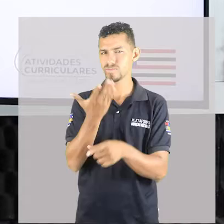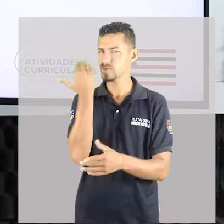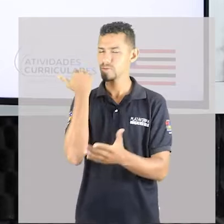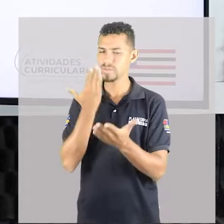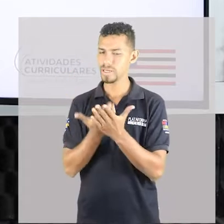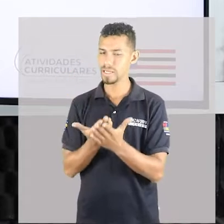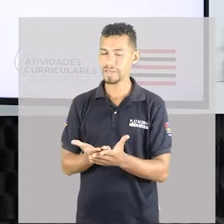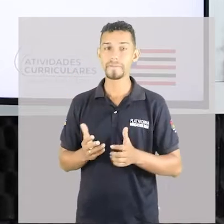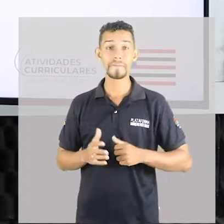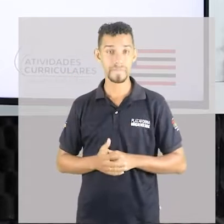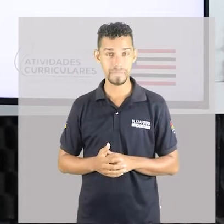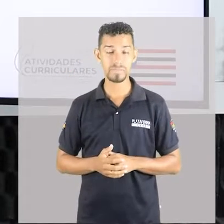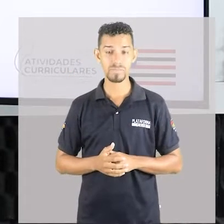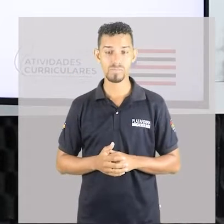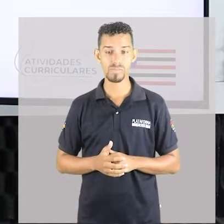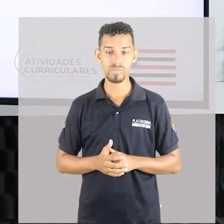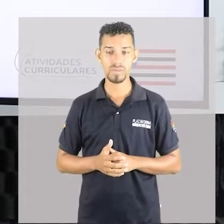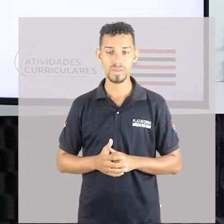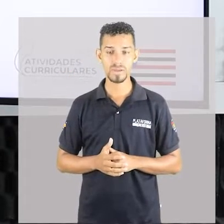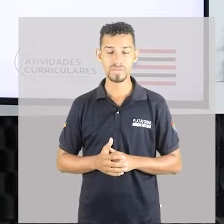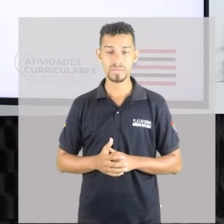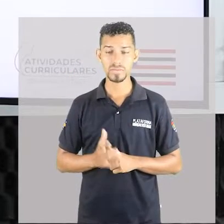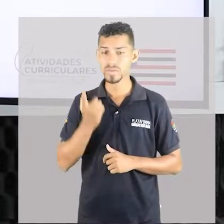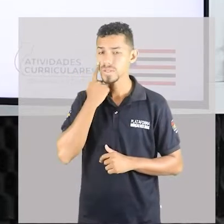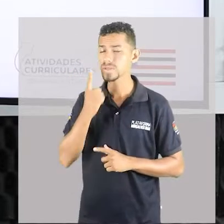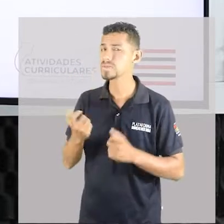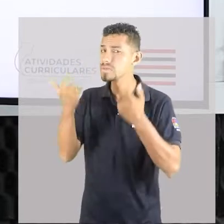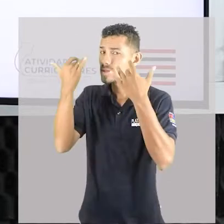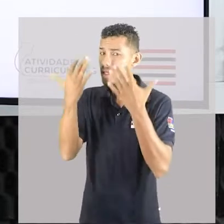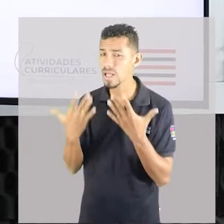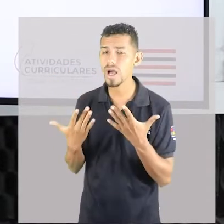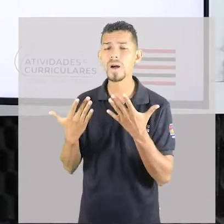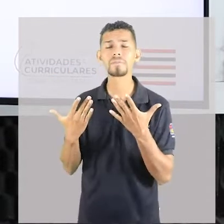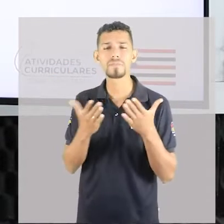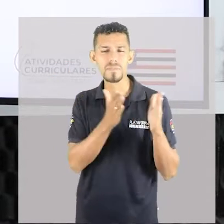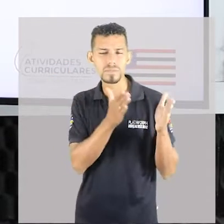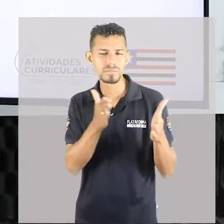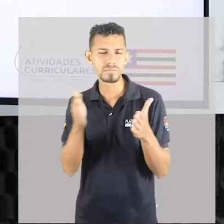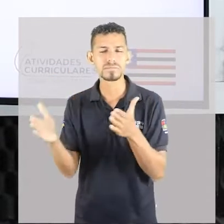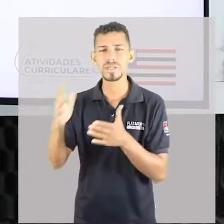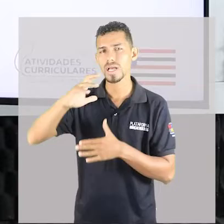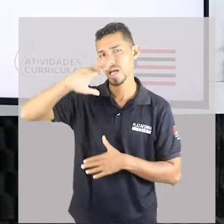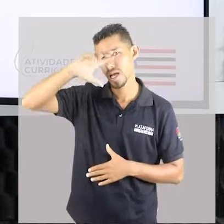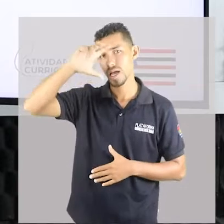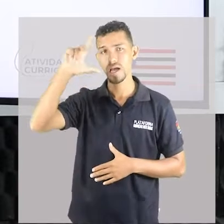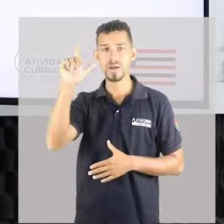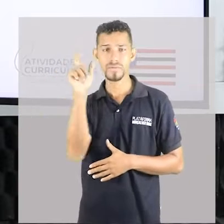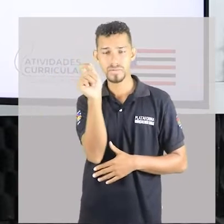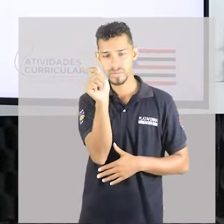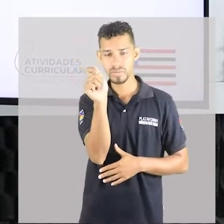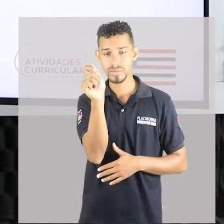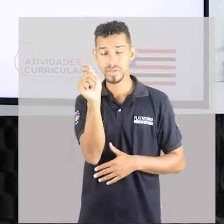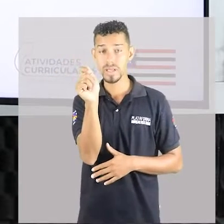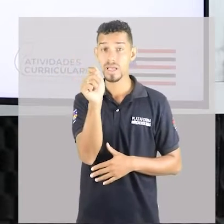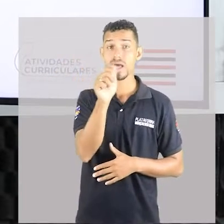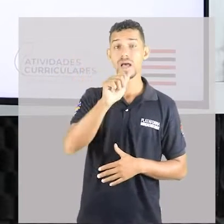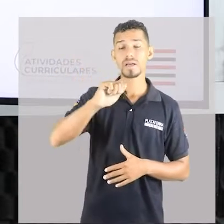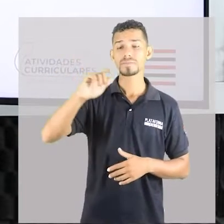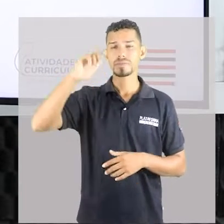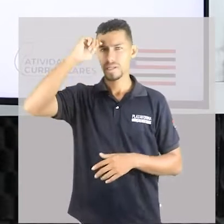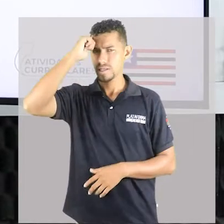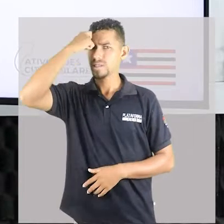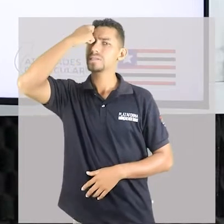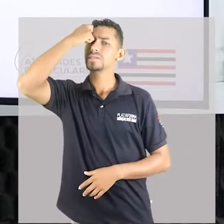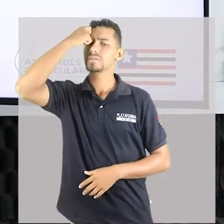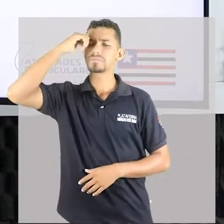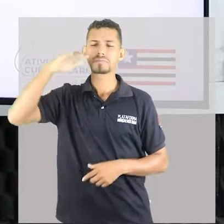aula é sobre a partilha da África e da Ásia. Bom, esse é um tema bem importante